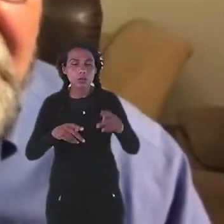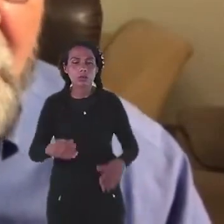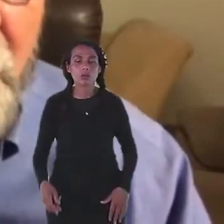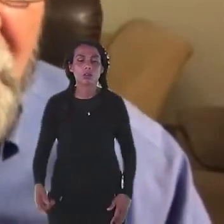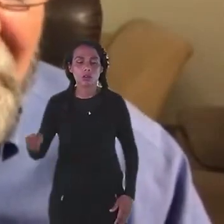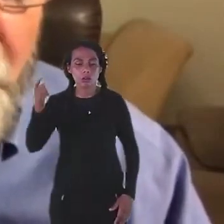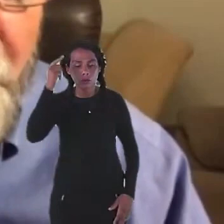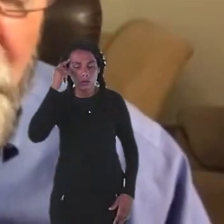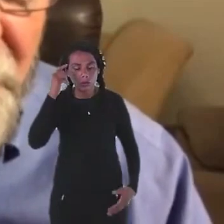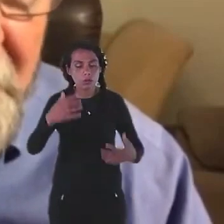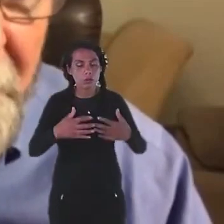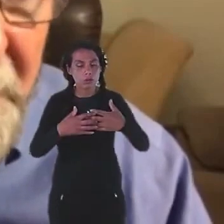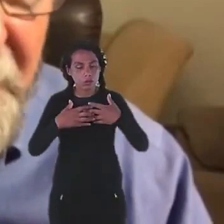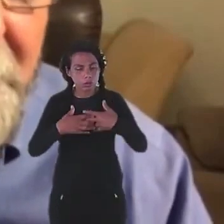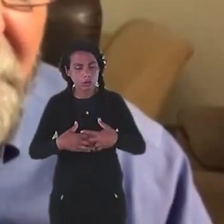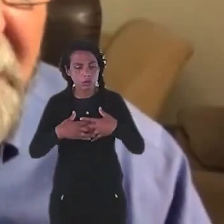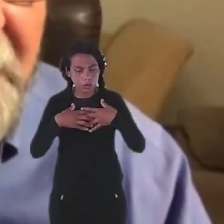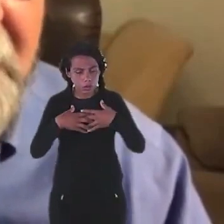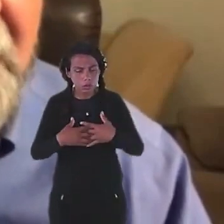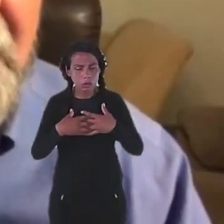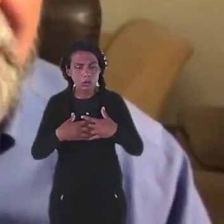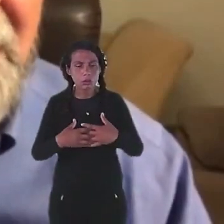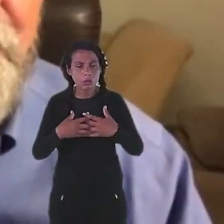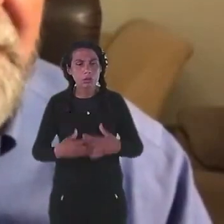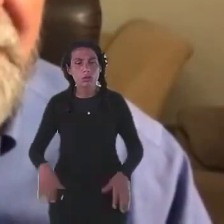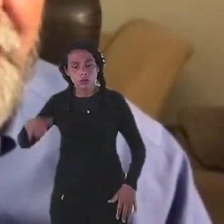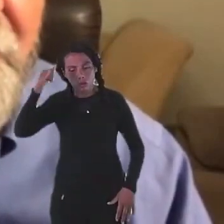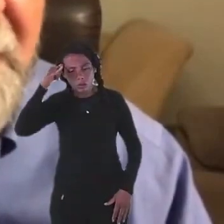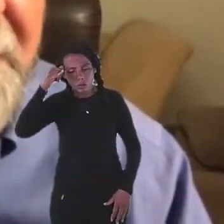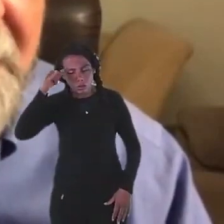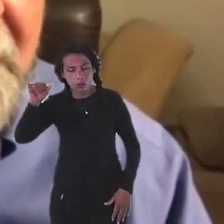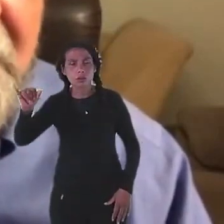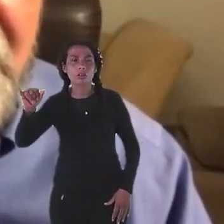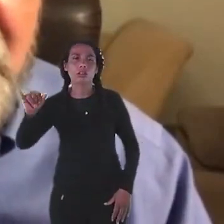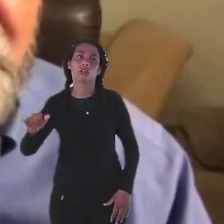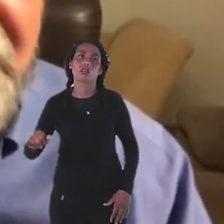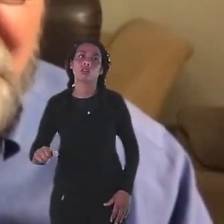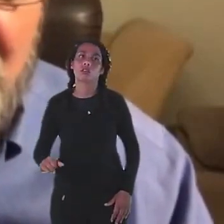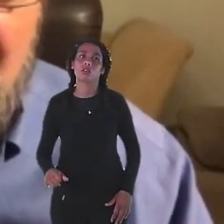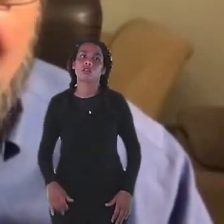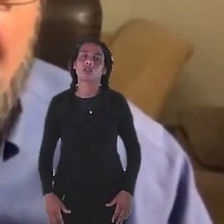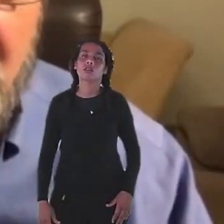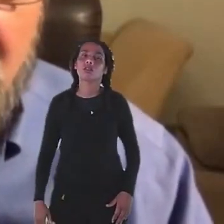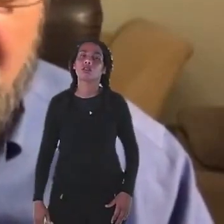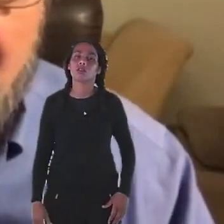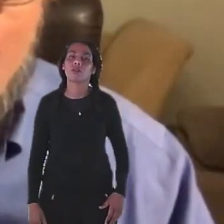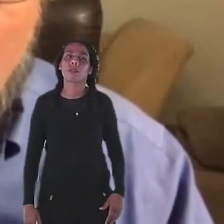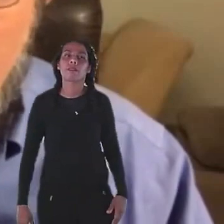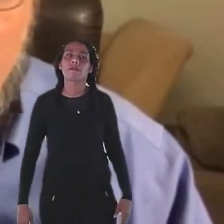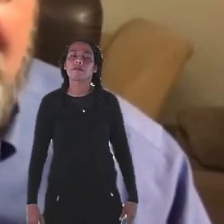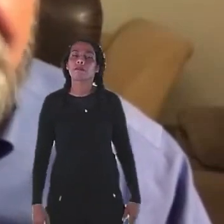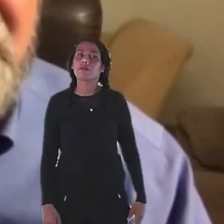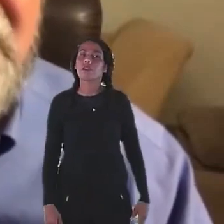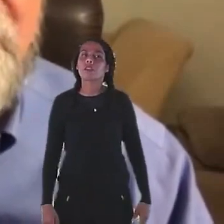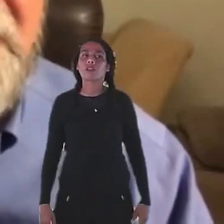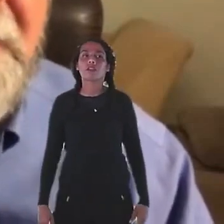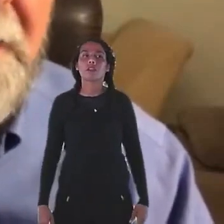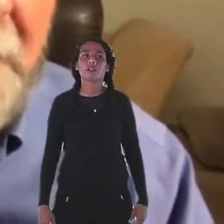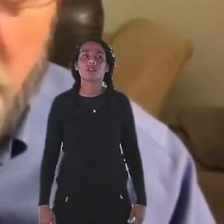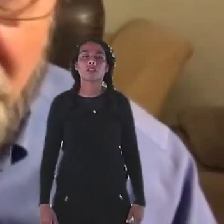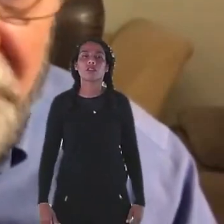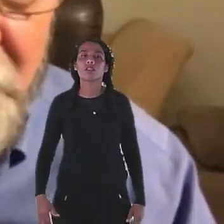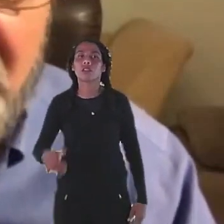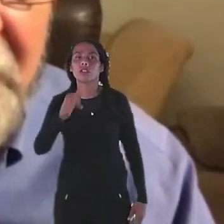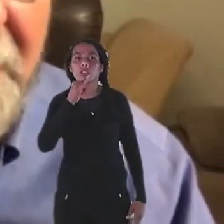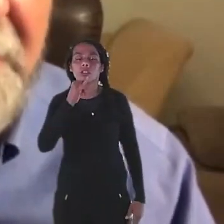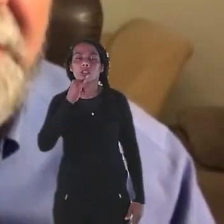racionalmente e colocar um pouco de limite também nas suas ações, né? Por exemplo, tem a gente falando, não, agora nós podemos ter festa